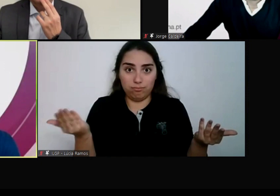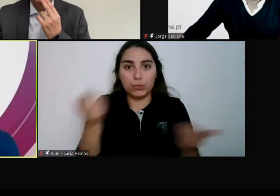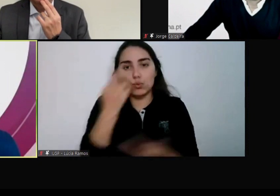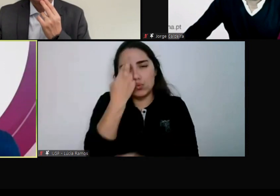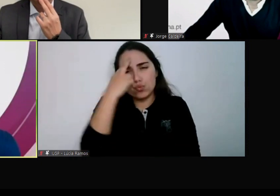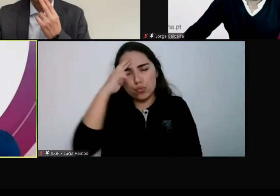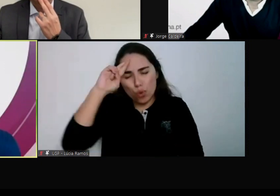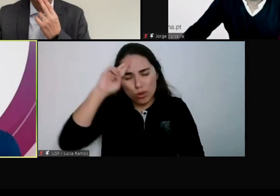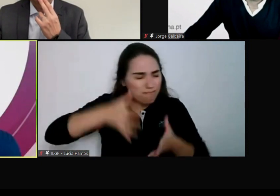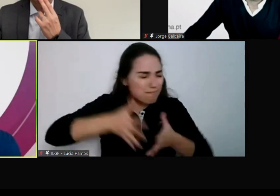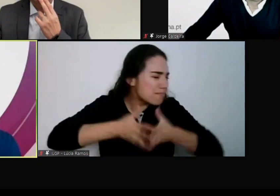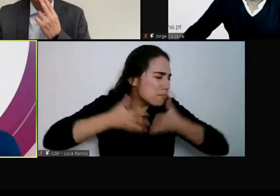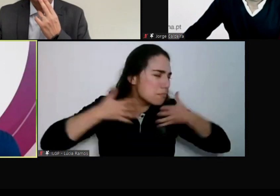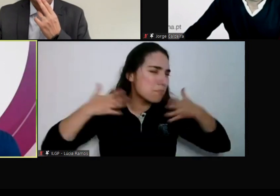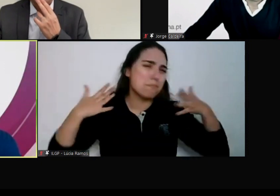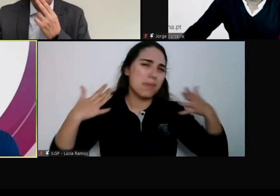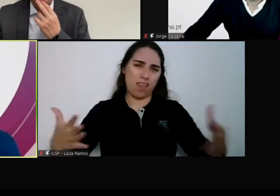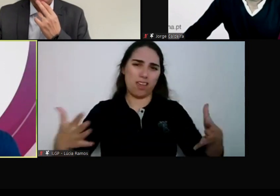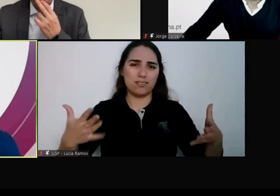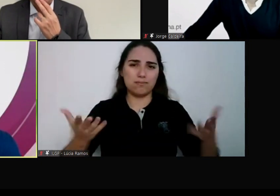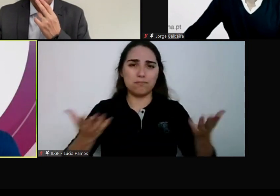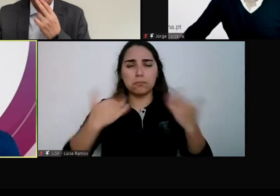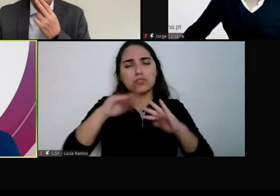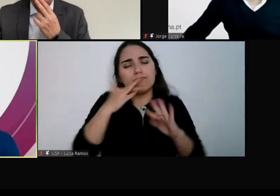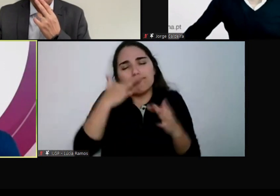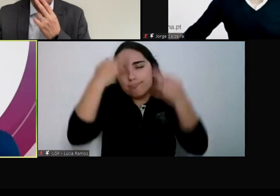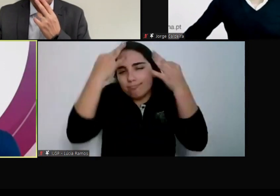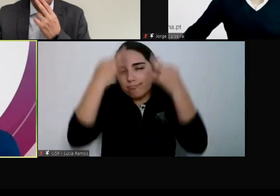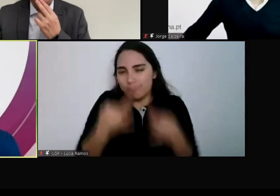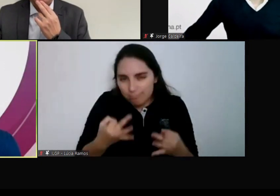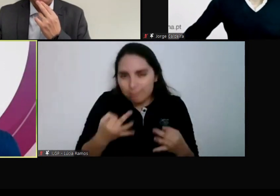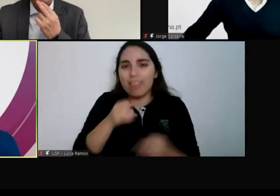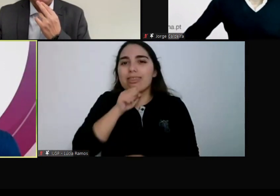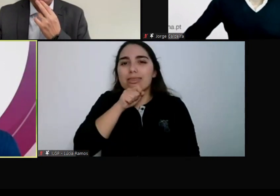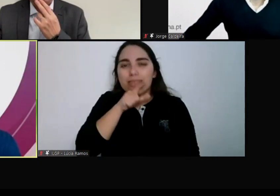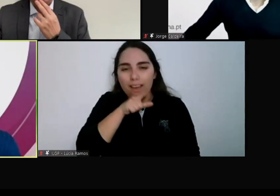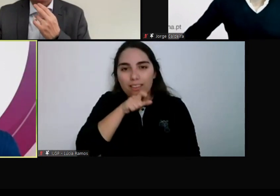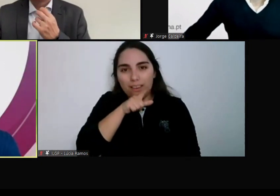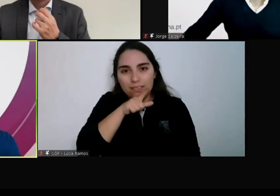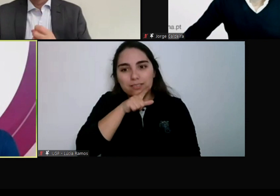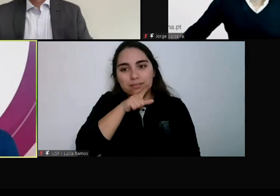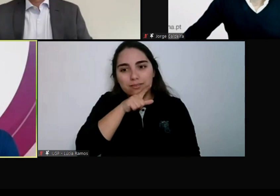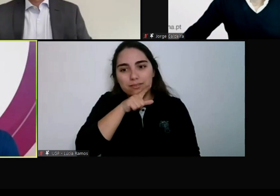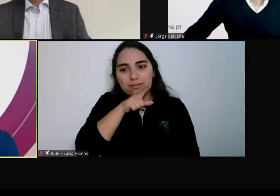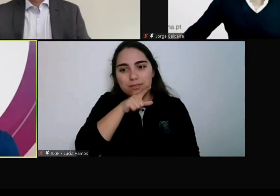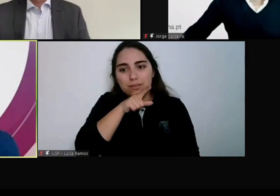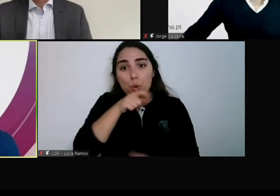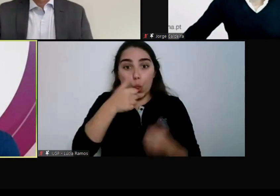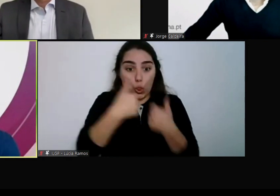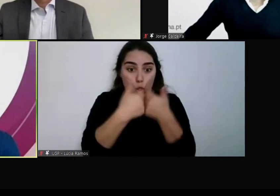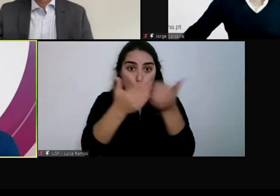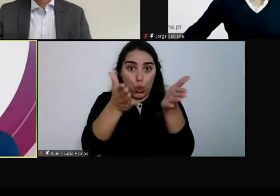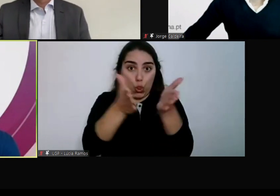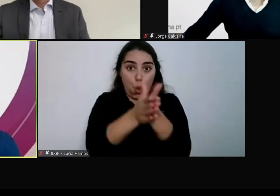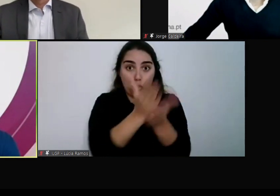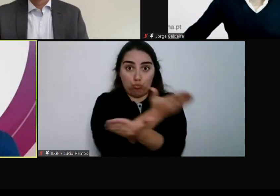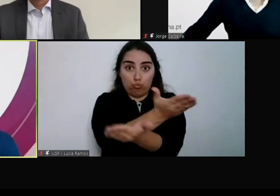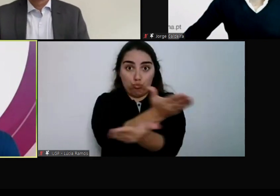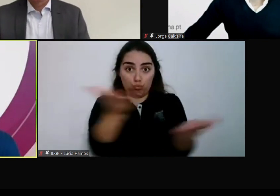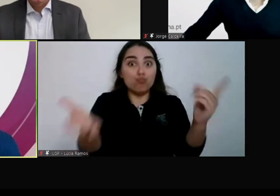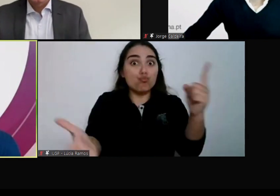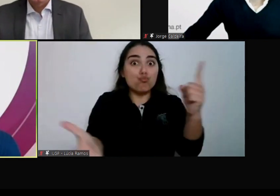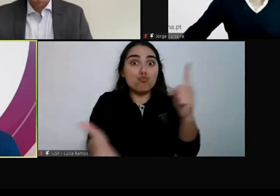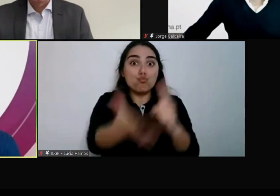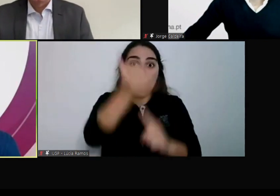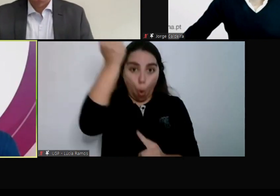grande, mas estamos certos que vamos conseguir atingir todos com esta disponibilização